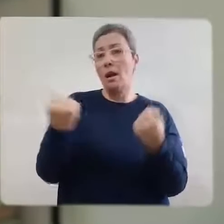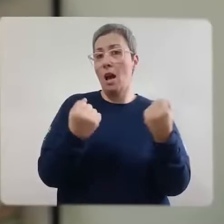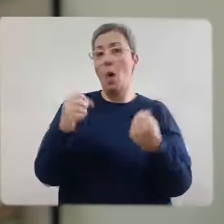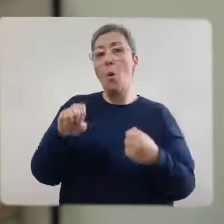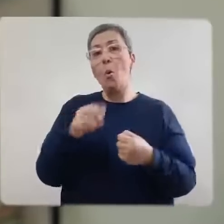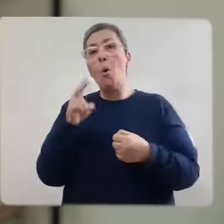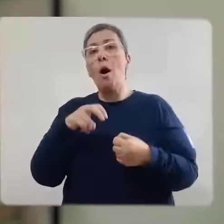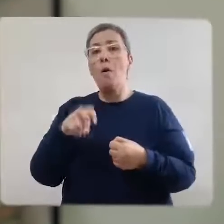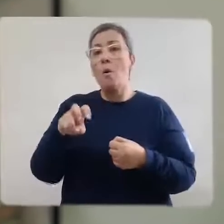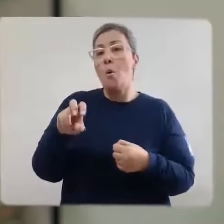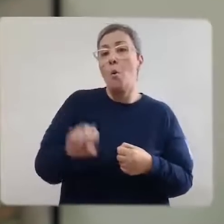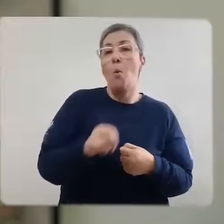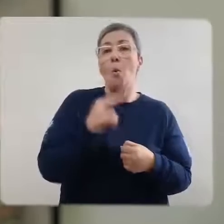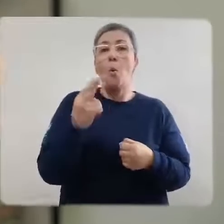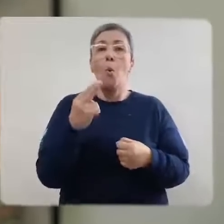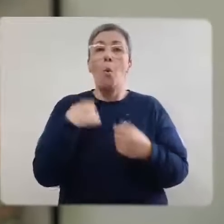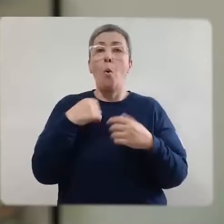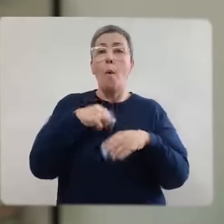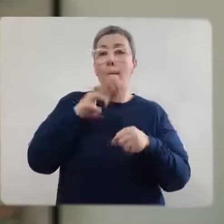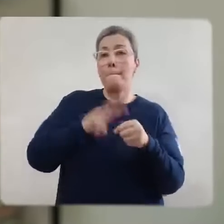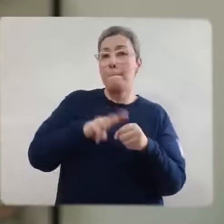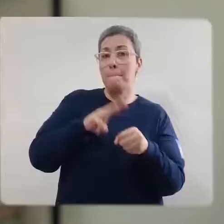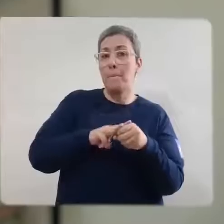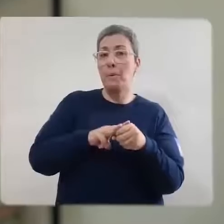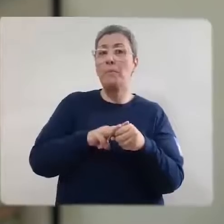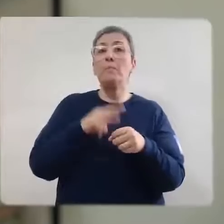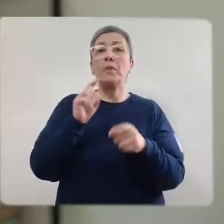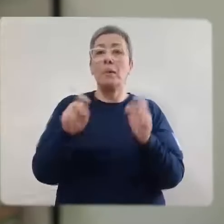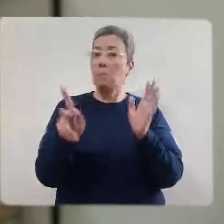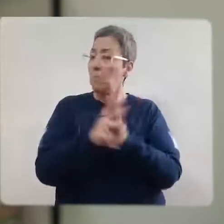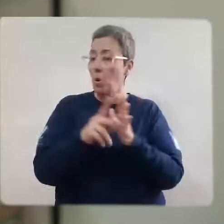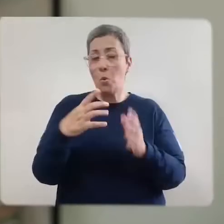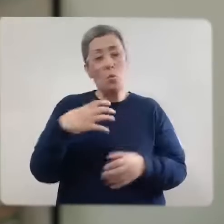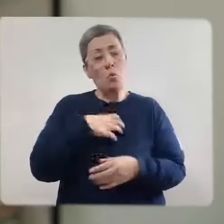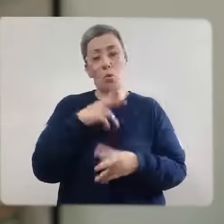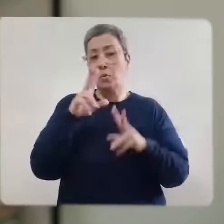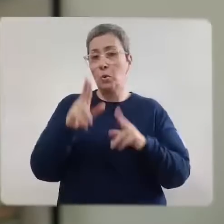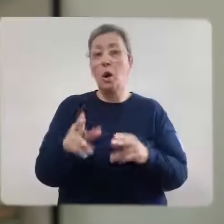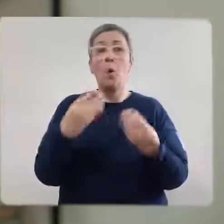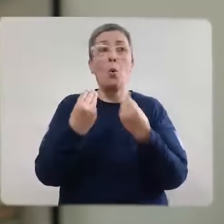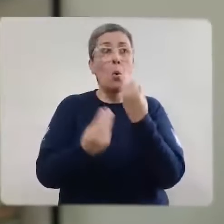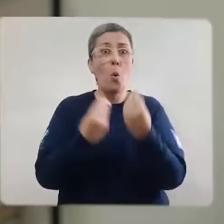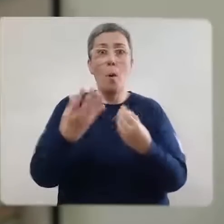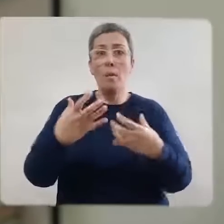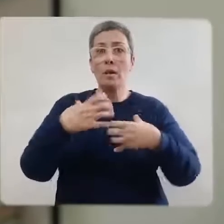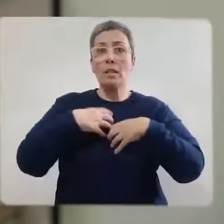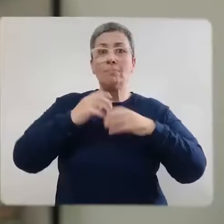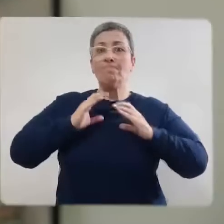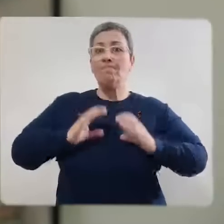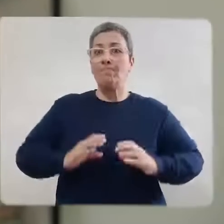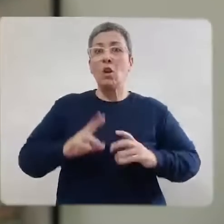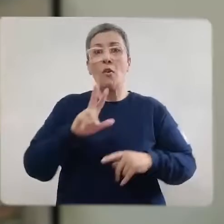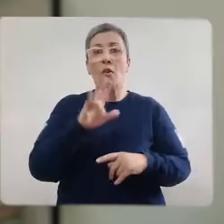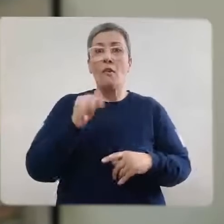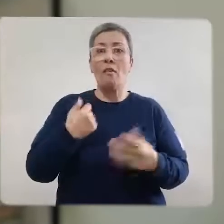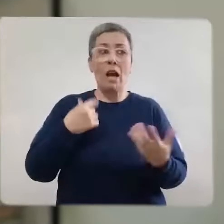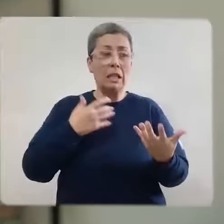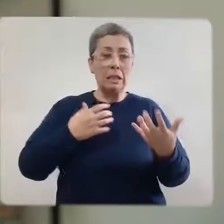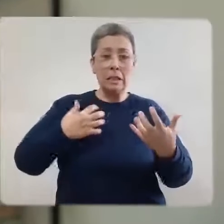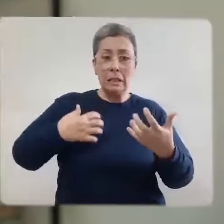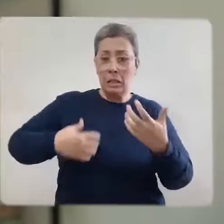carro, seja a pé ou seja com uma van escolar, né, da mesma maneira. Como que essa criança vai se comportar? Ela vai